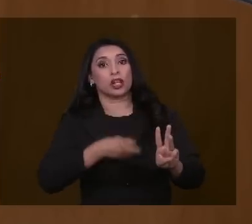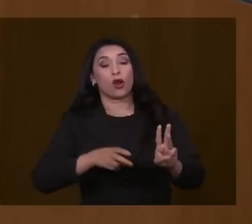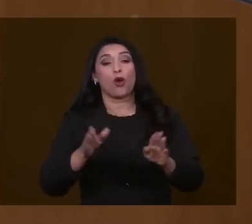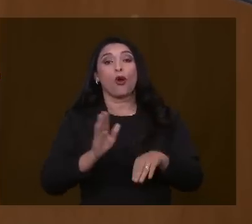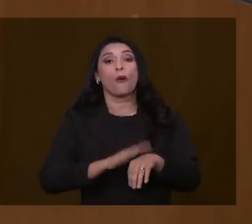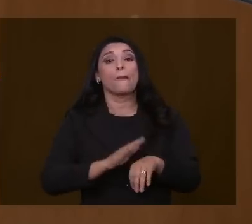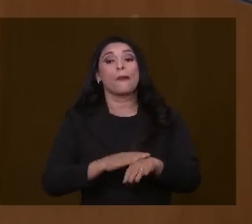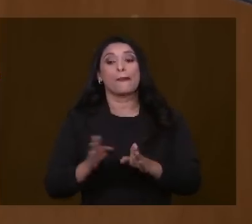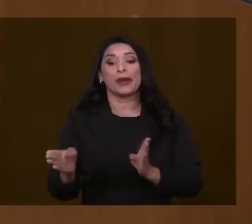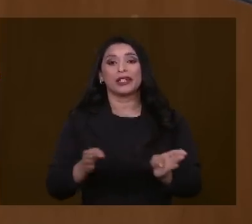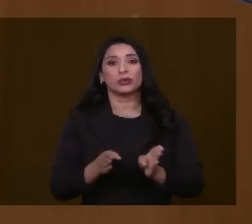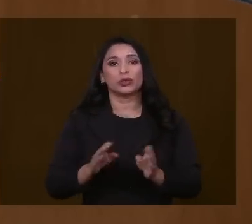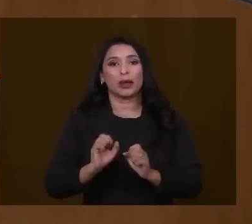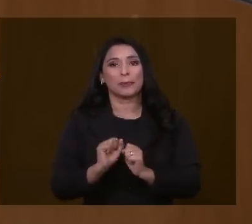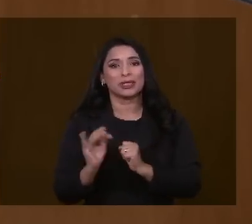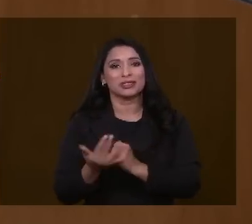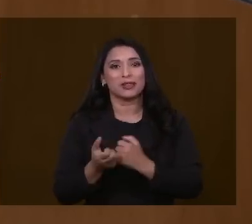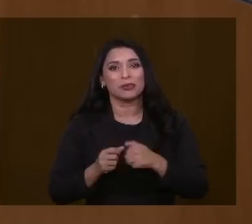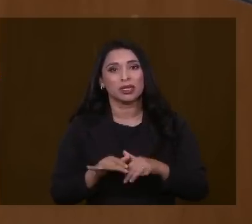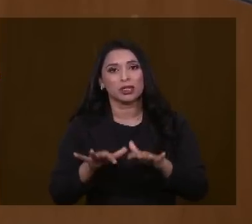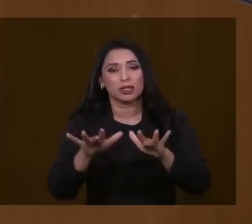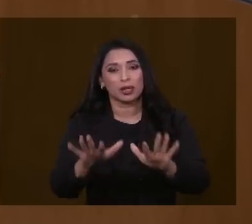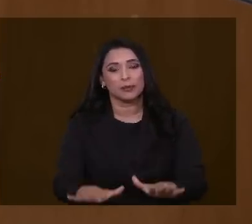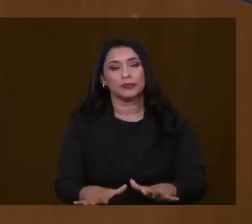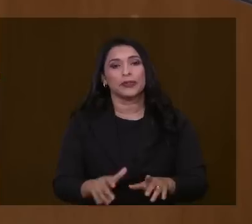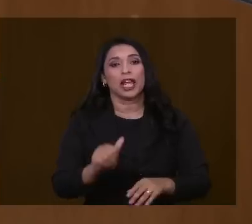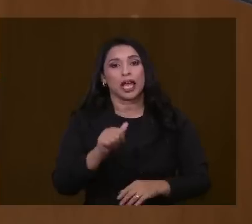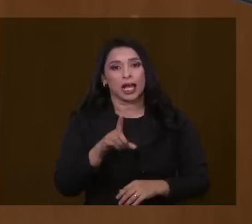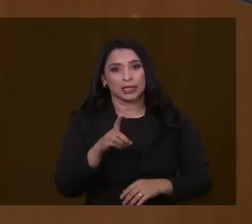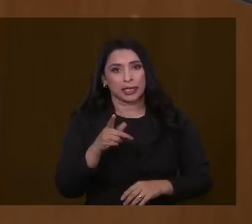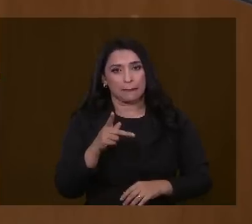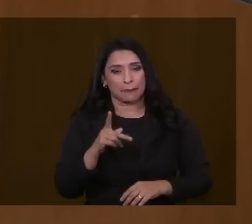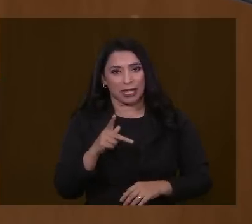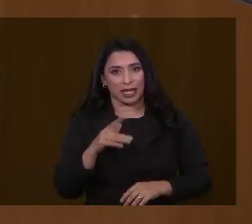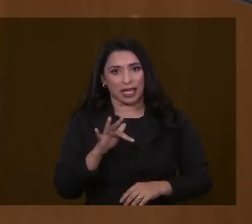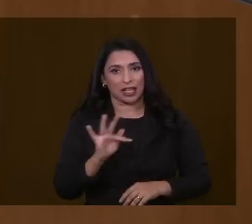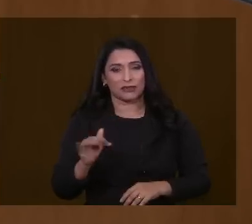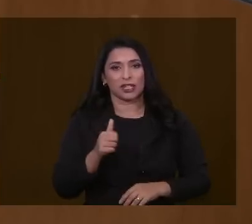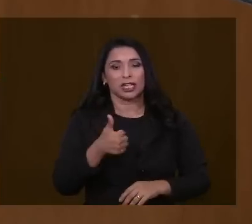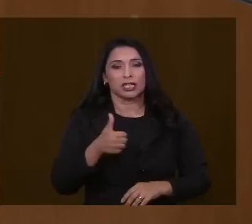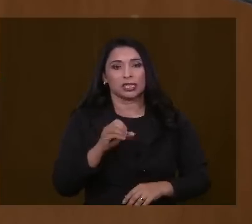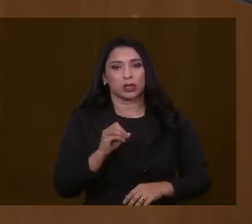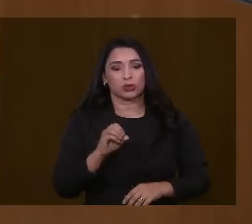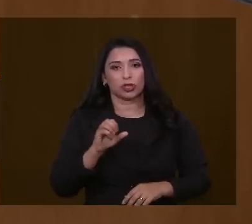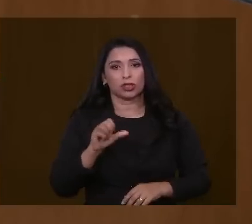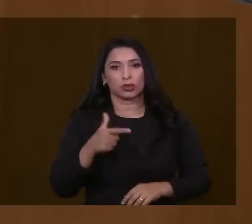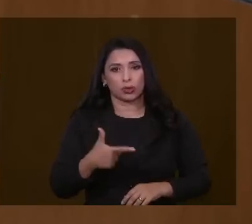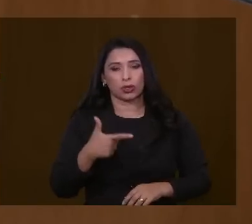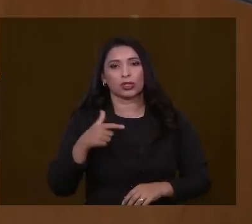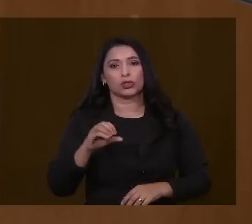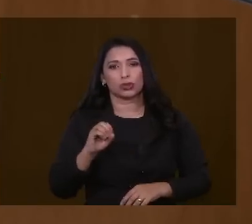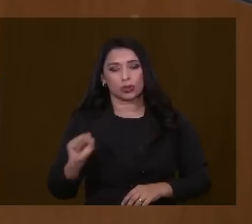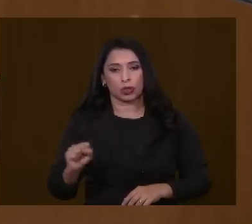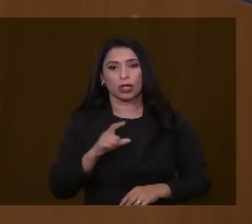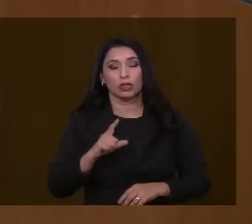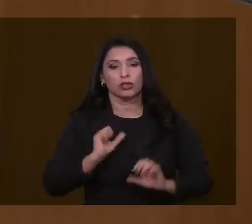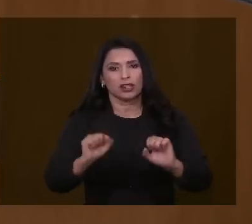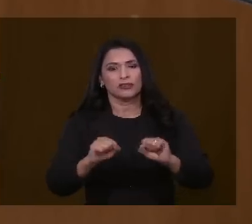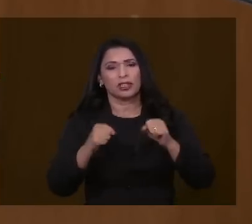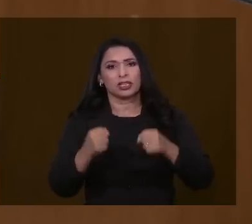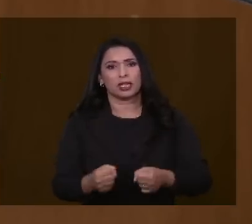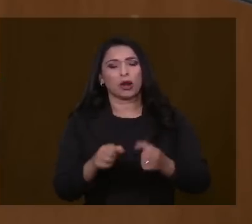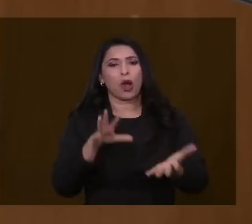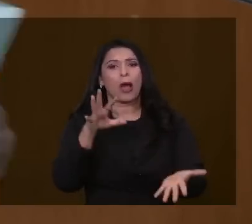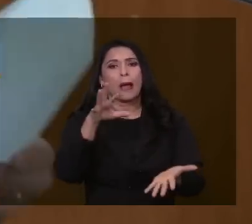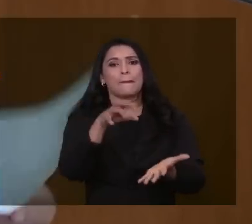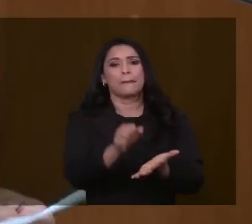pandemia. Na ADPF 828, suspendendo reintegrações de posse em ocupações coletivas